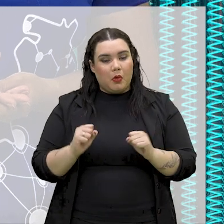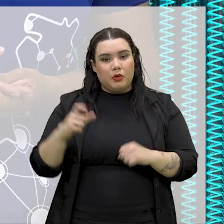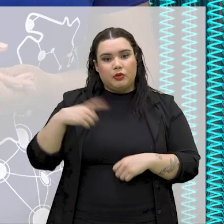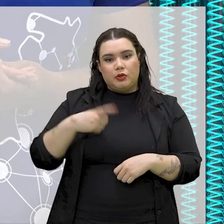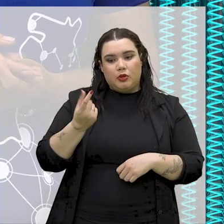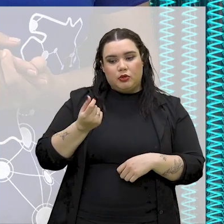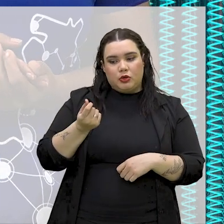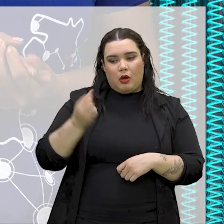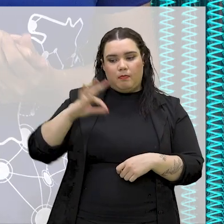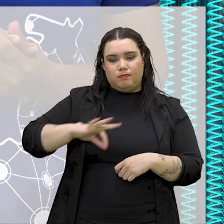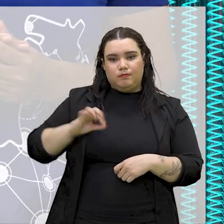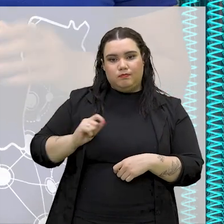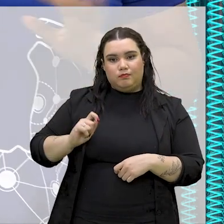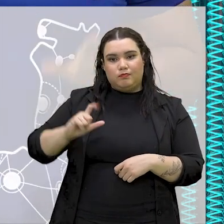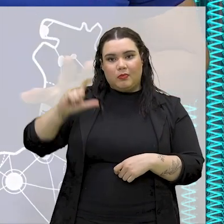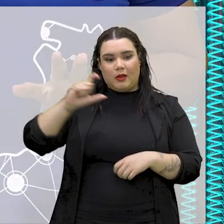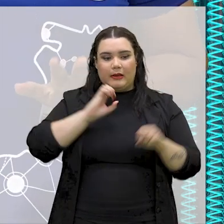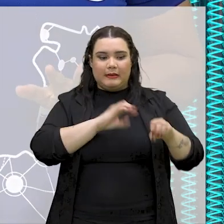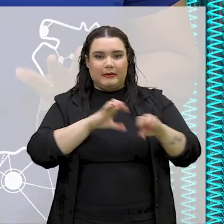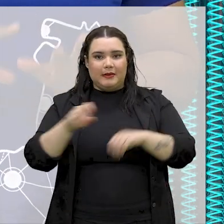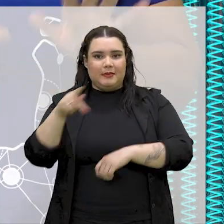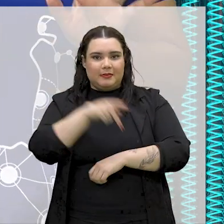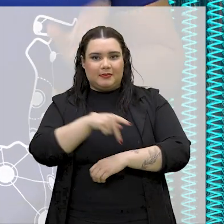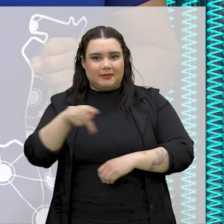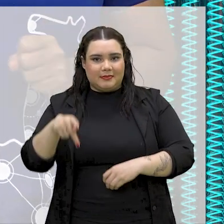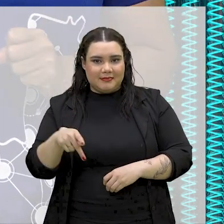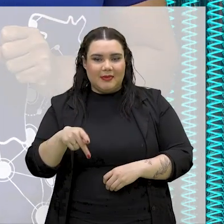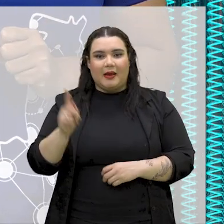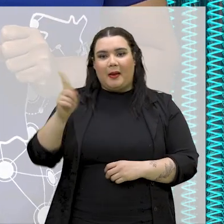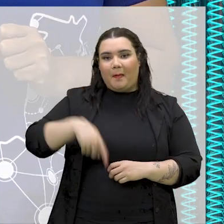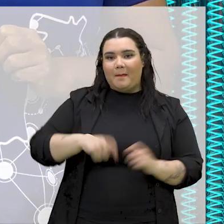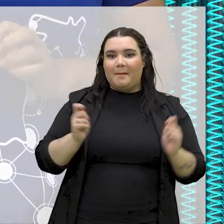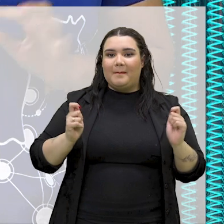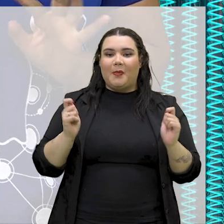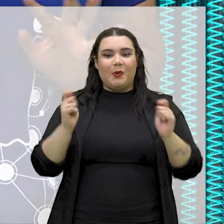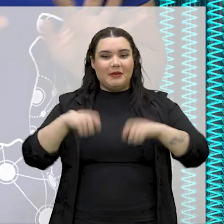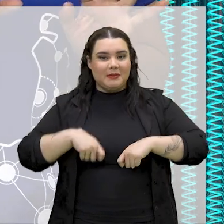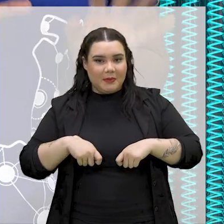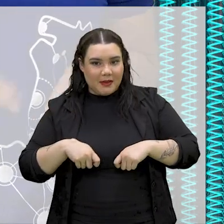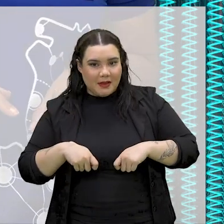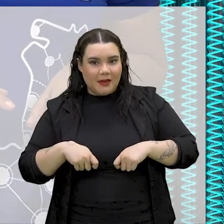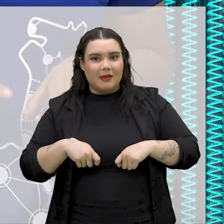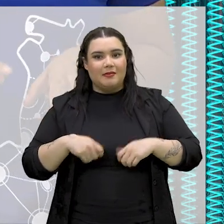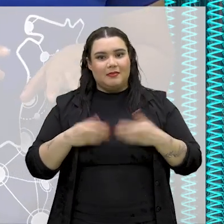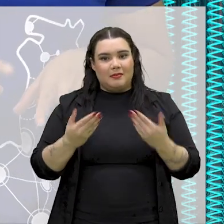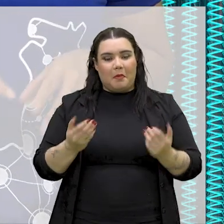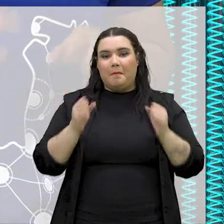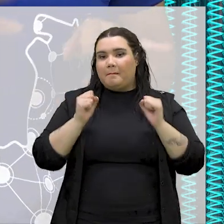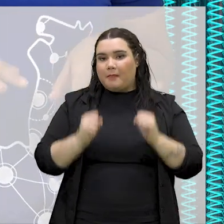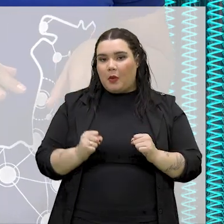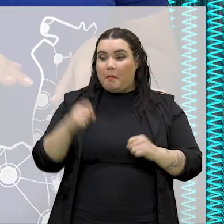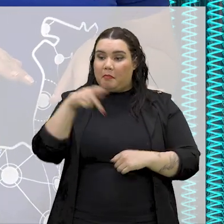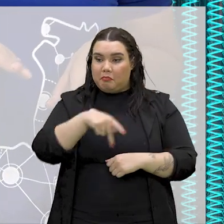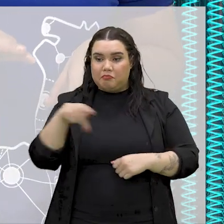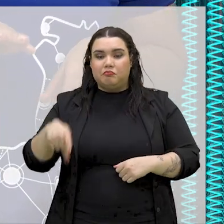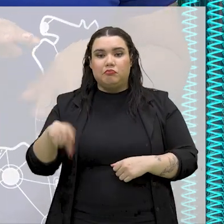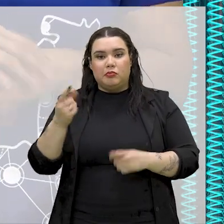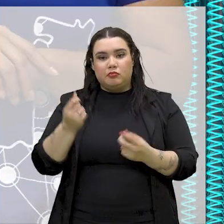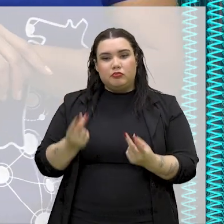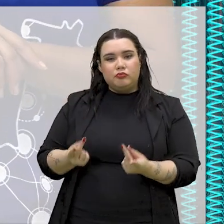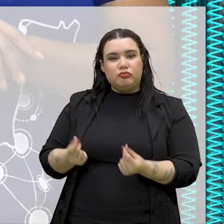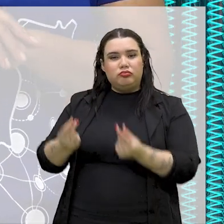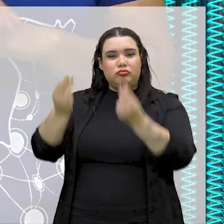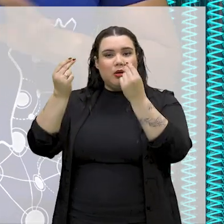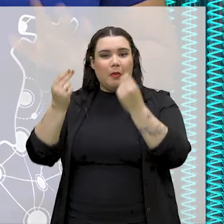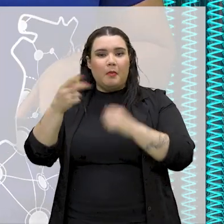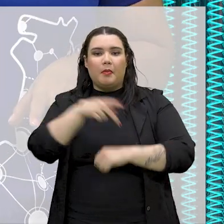como professor, né? Um sonho. Então, aqui é uma possibilidade, certo? Quer dizer que isso pode... Tem professor que pode ganhar muito dinheiro e tem